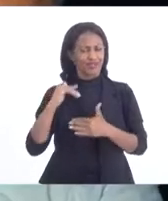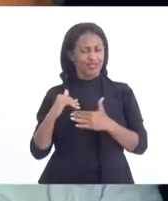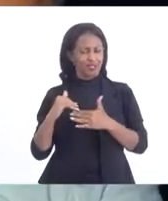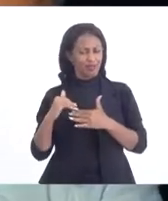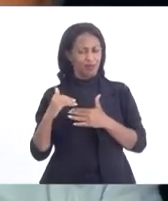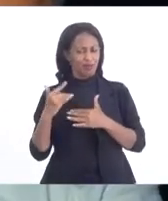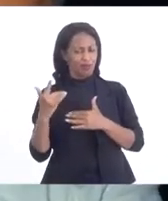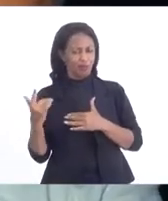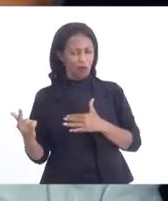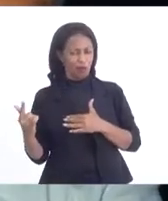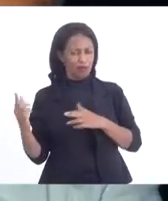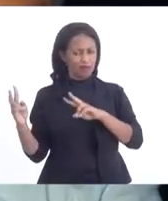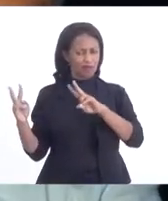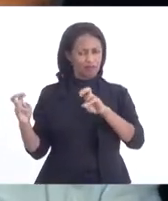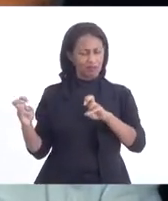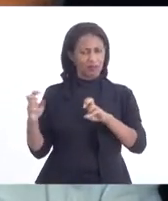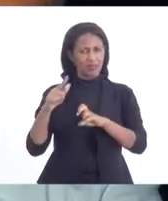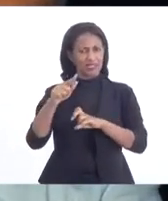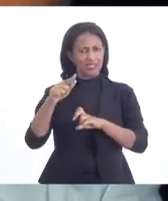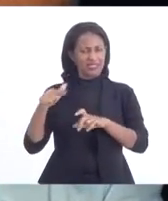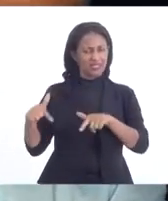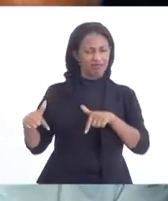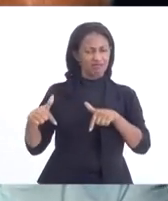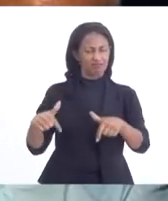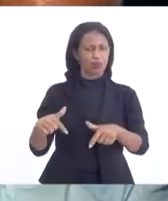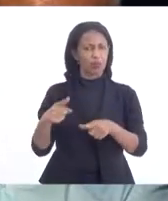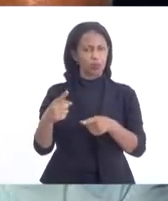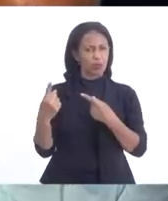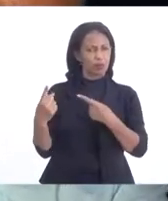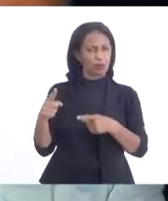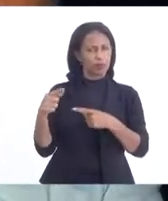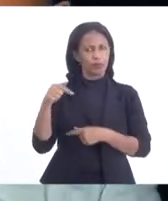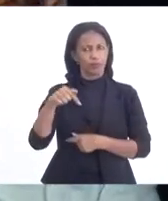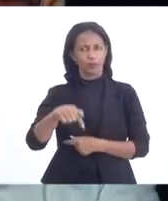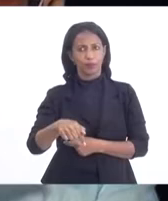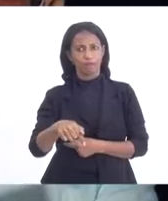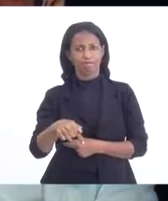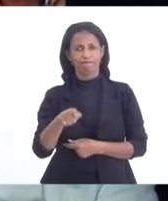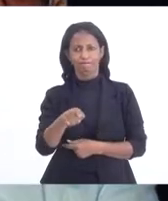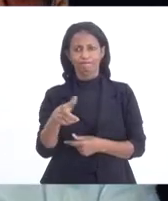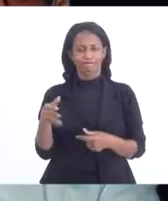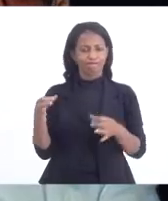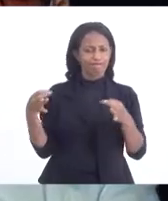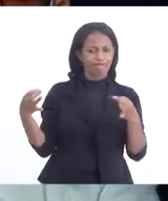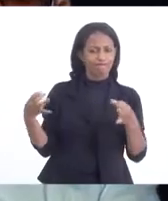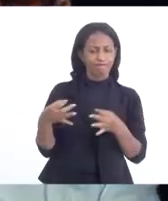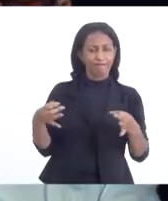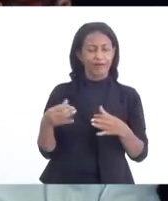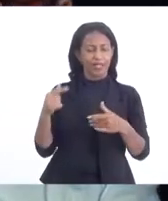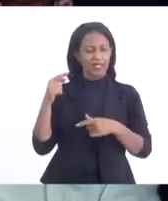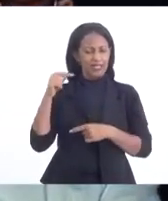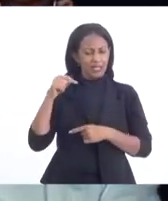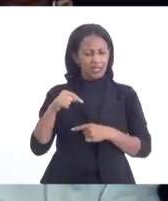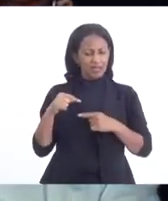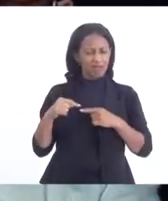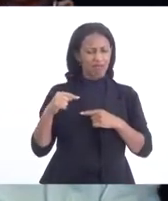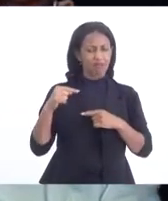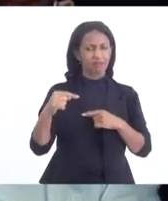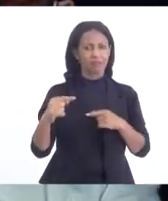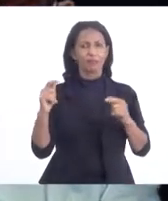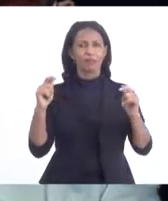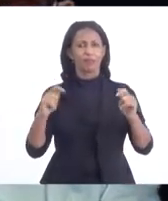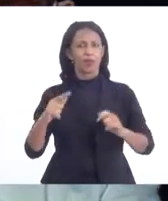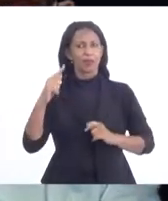caixa? E essa atitude que o senhor está colocando, o senhor está provocando aqui, ela é excepcional para que daqui para frente a gente